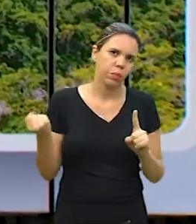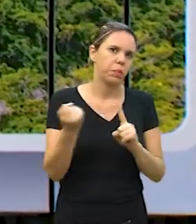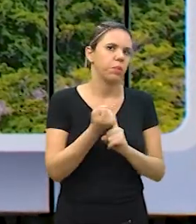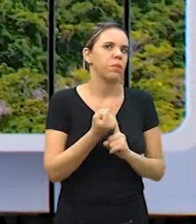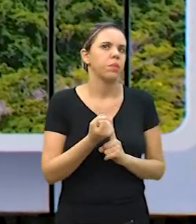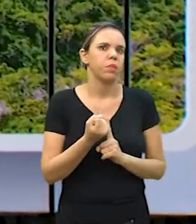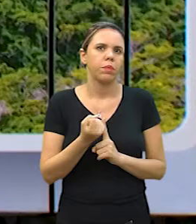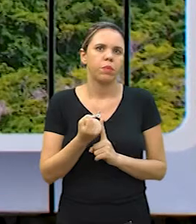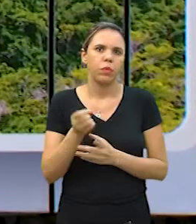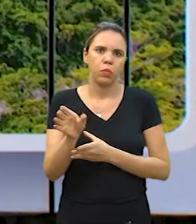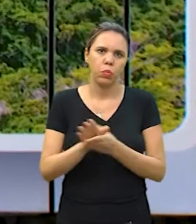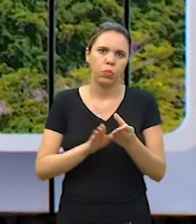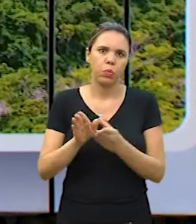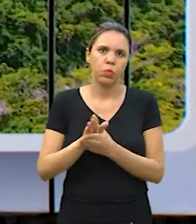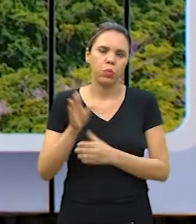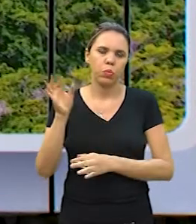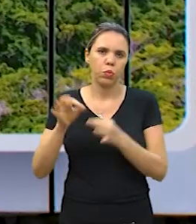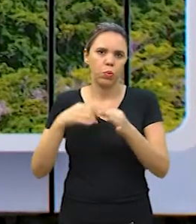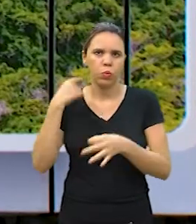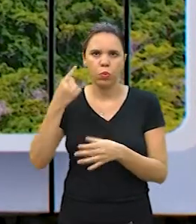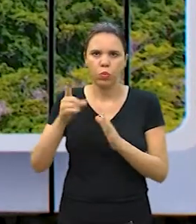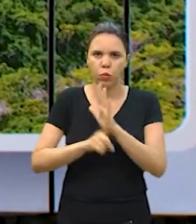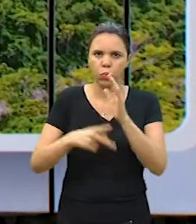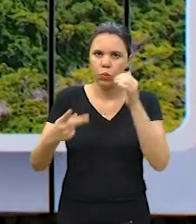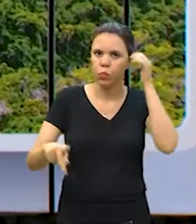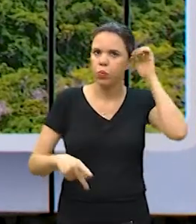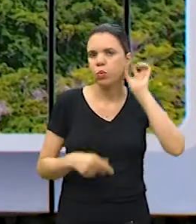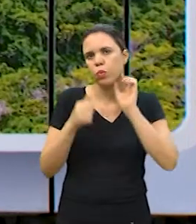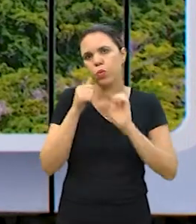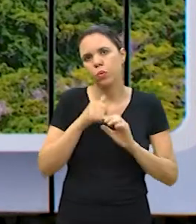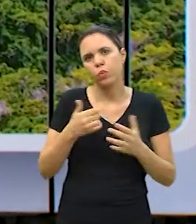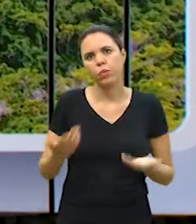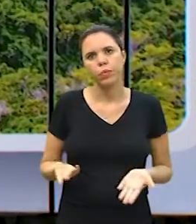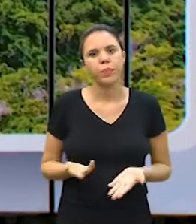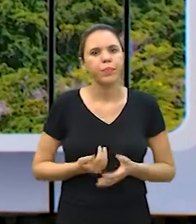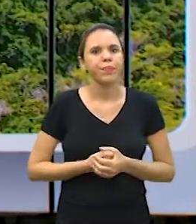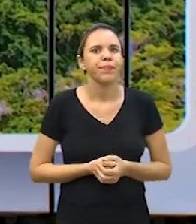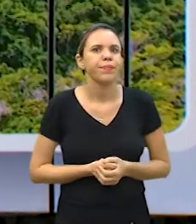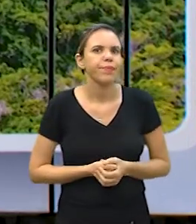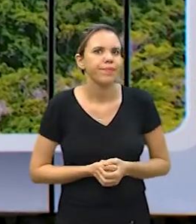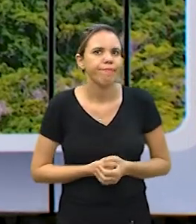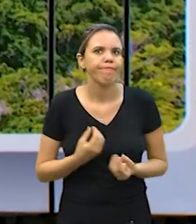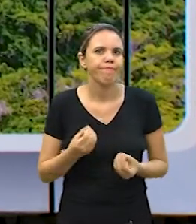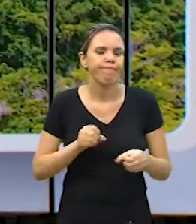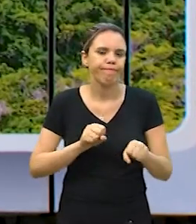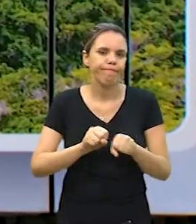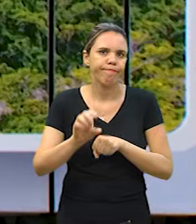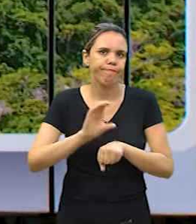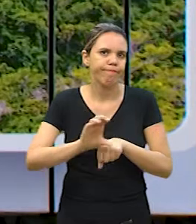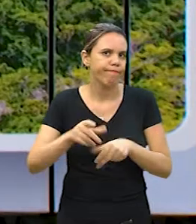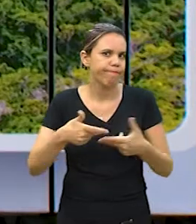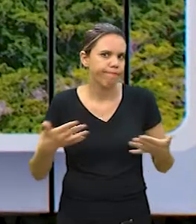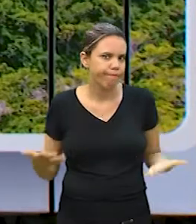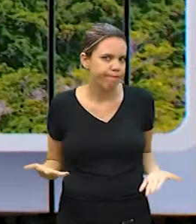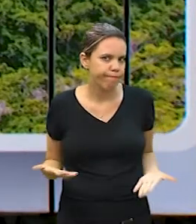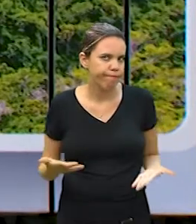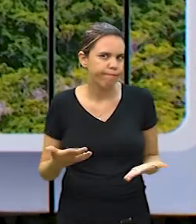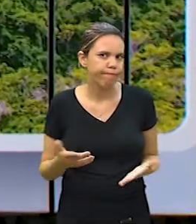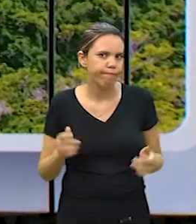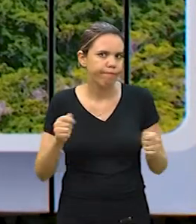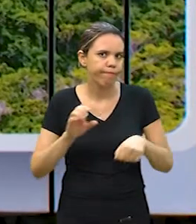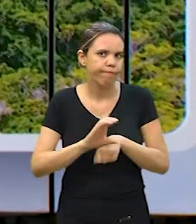assistência social, de orientação jurídica sobre os seus direitos, de formação,